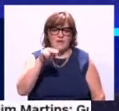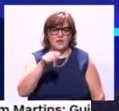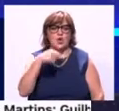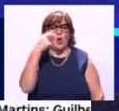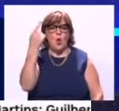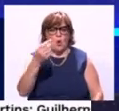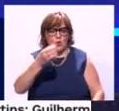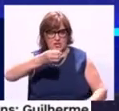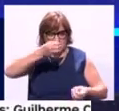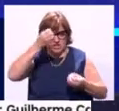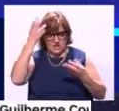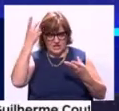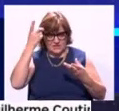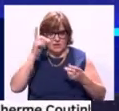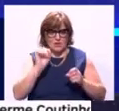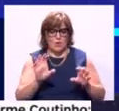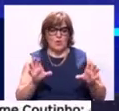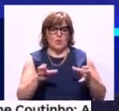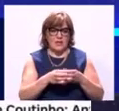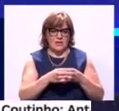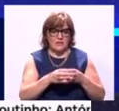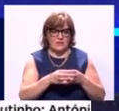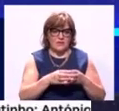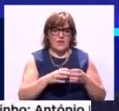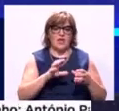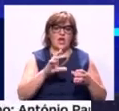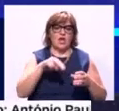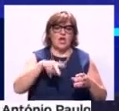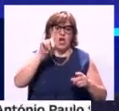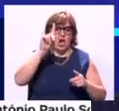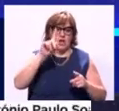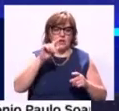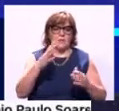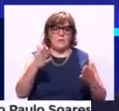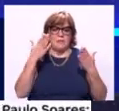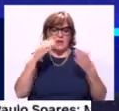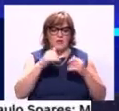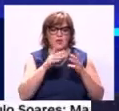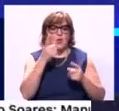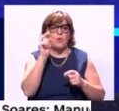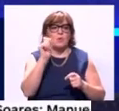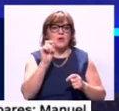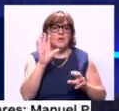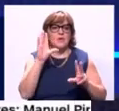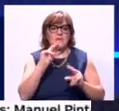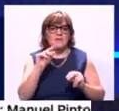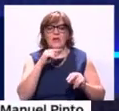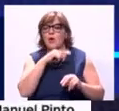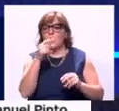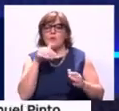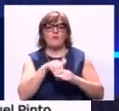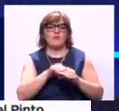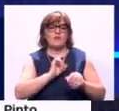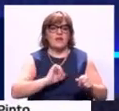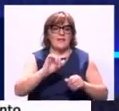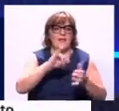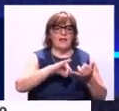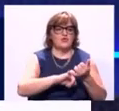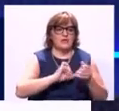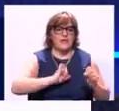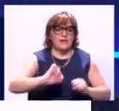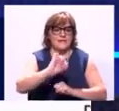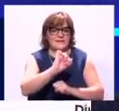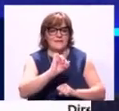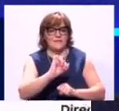claque muitas vezes é esquecida, o coletivo Curva Norte. Um bem-haja Nuno, para todos. Um minuto para aquela Câmara para convencer os adeptos a votarem, os associados a votarem